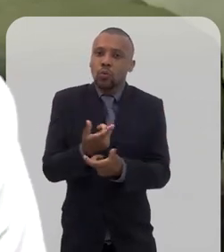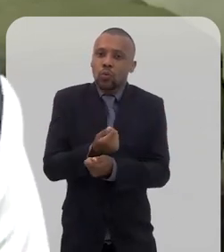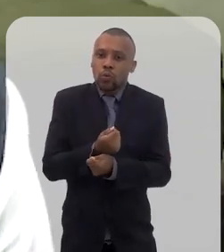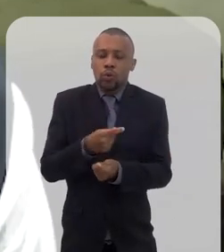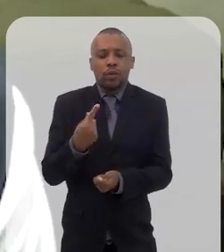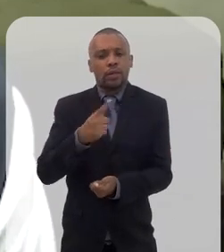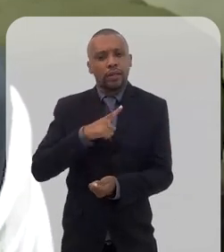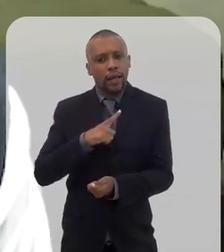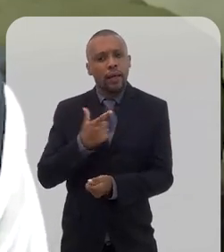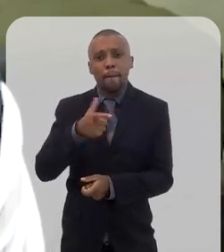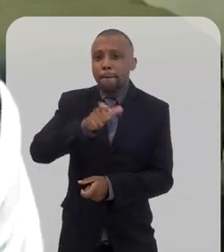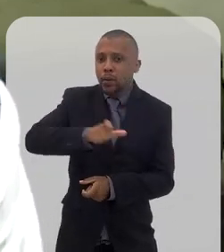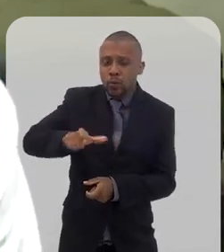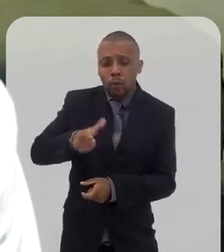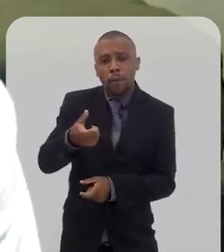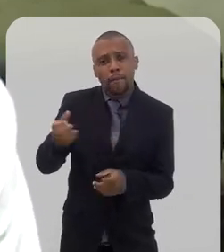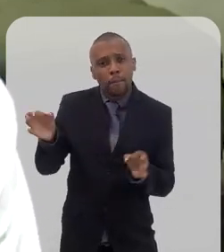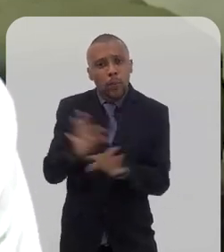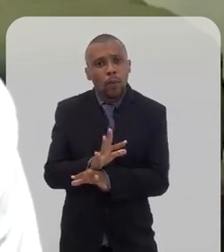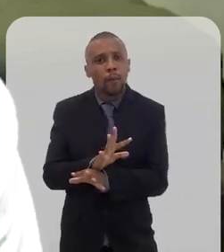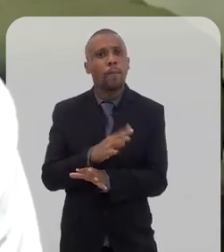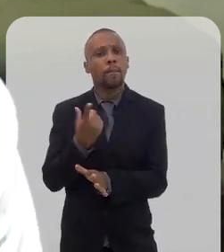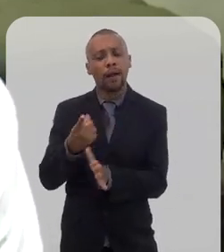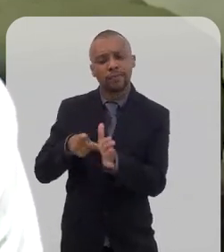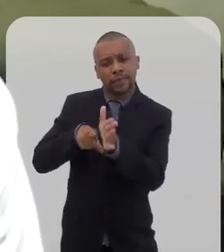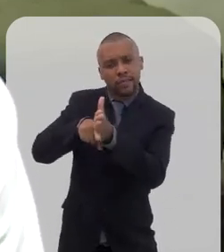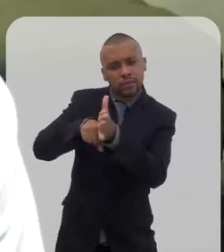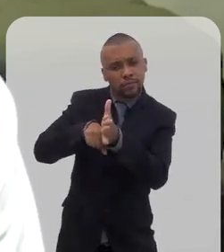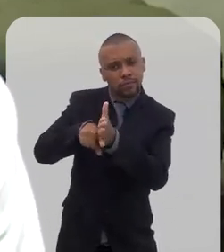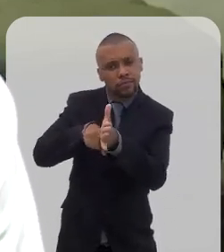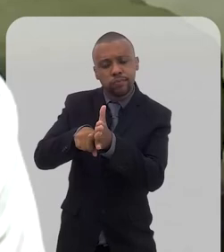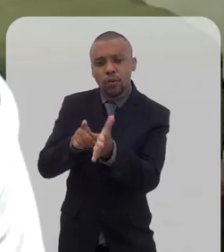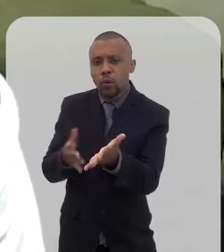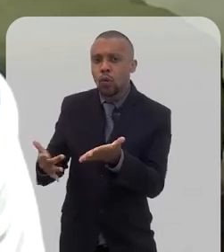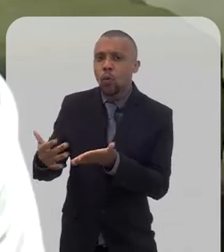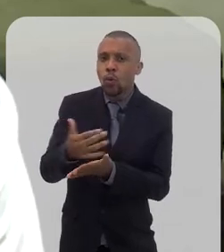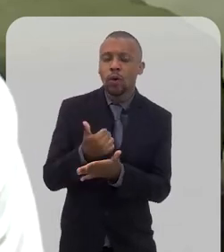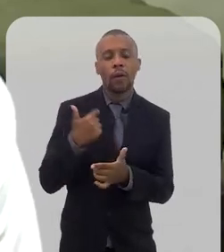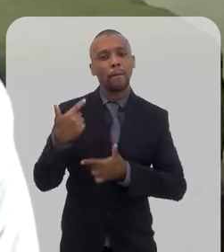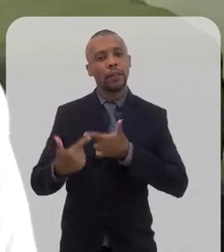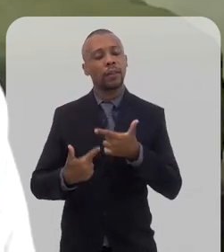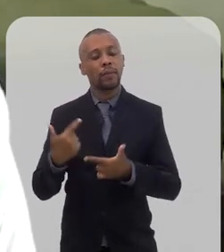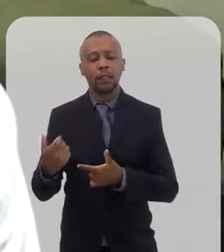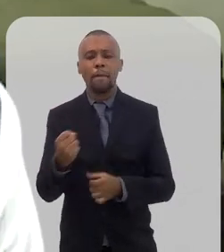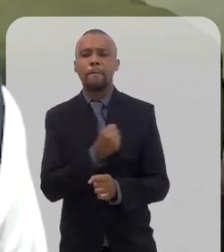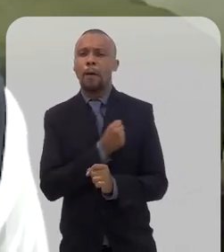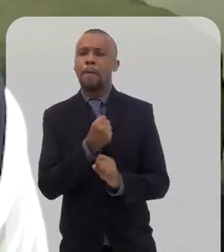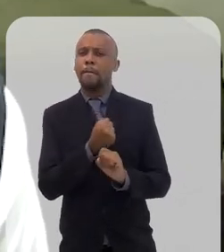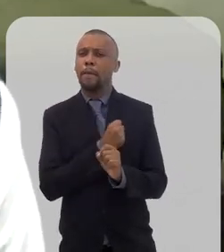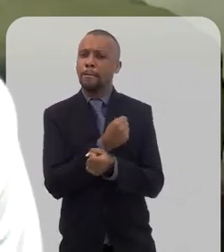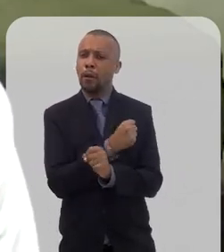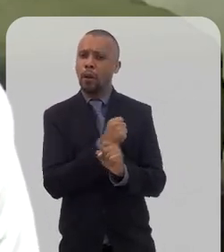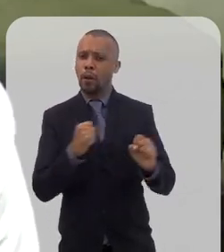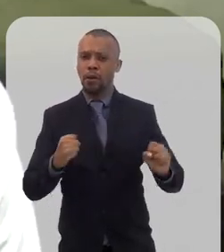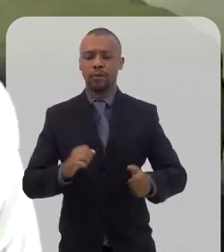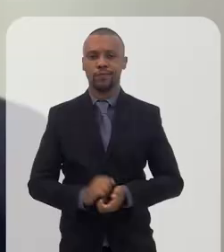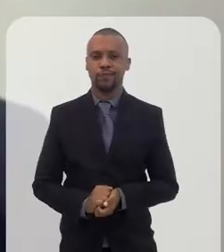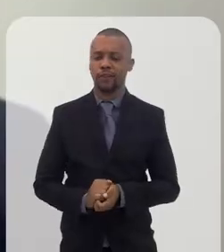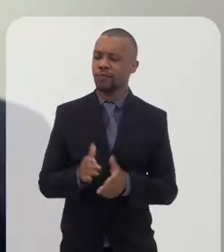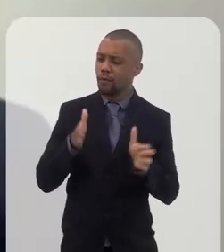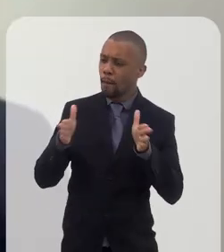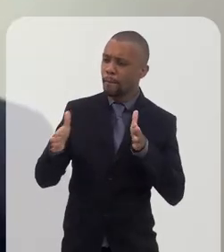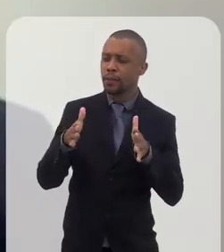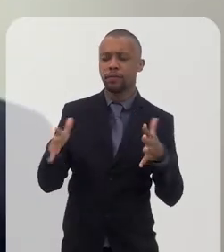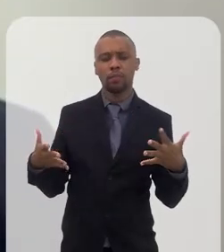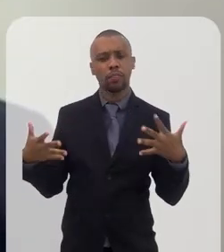Nós vamos ter gente suficiente para realizar o censo demográfico, né? Que é uma operação gigante, como vocês sabem. Foi um